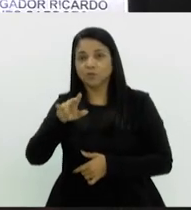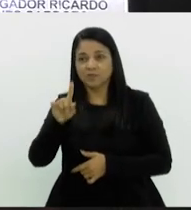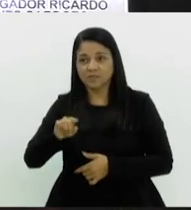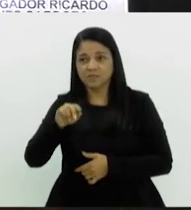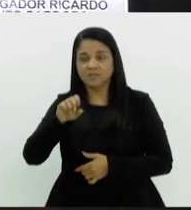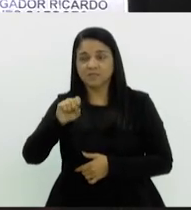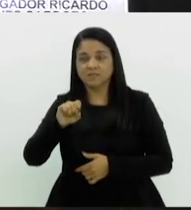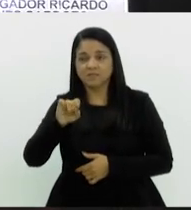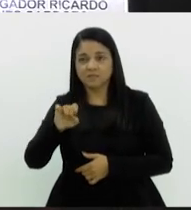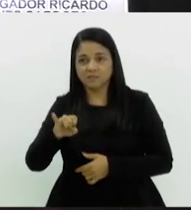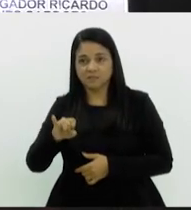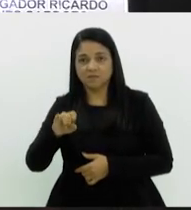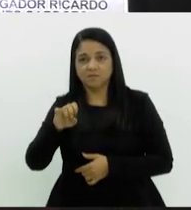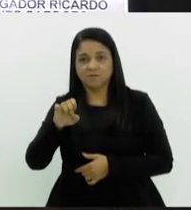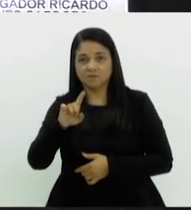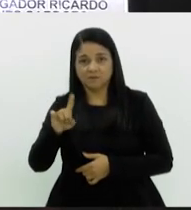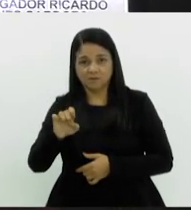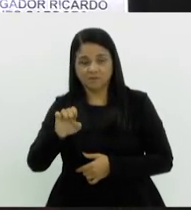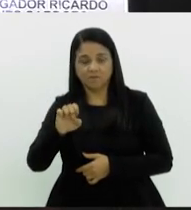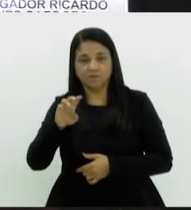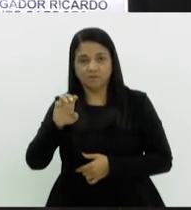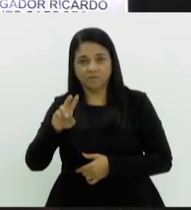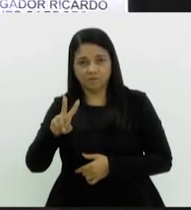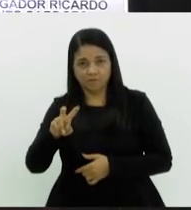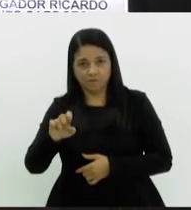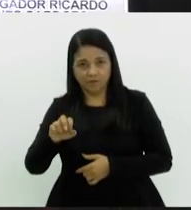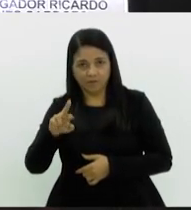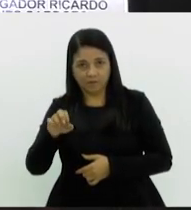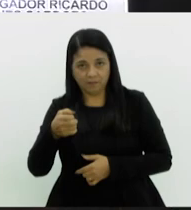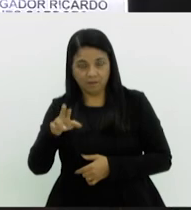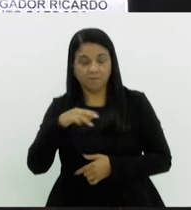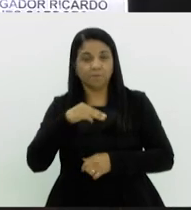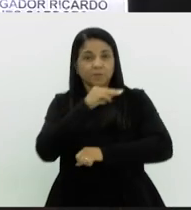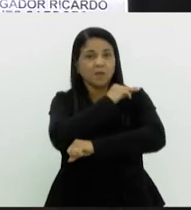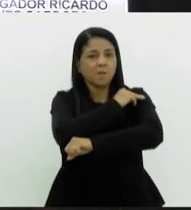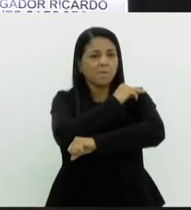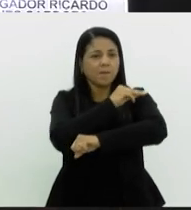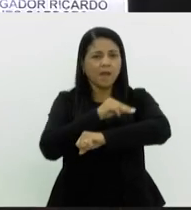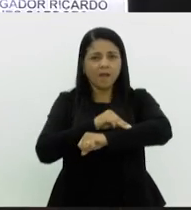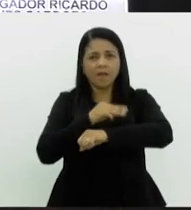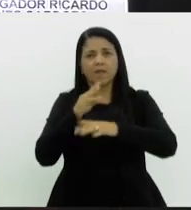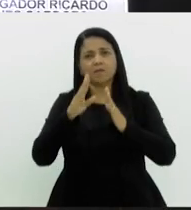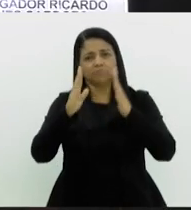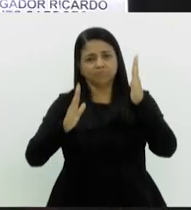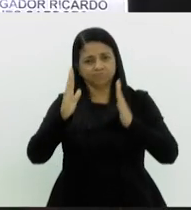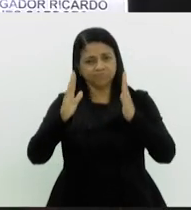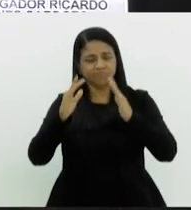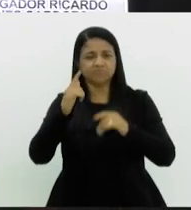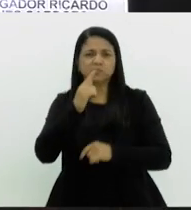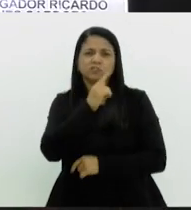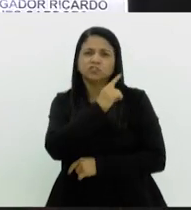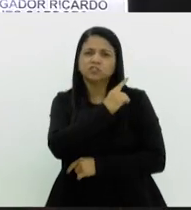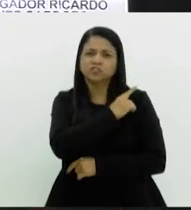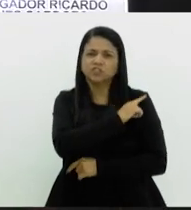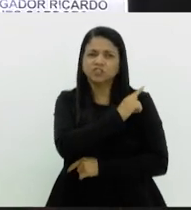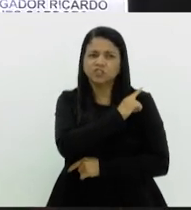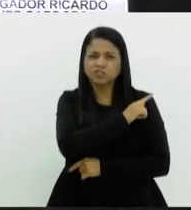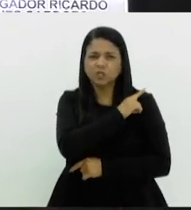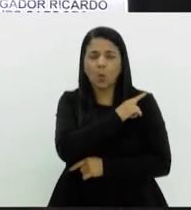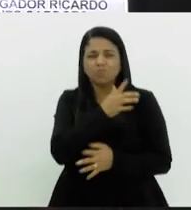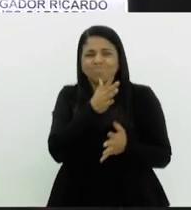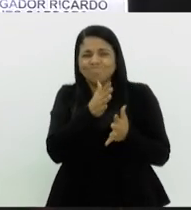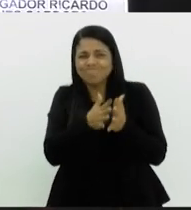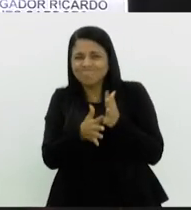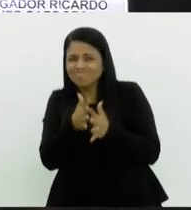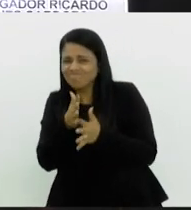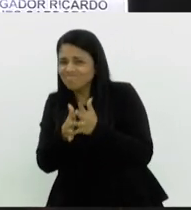como irmão. E, em determinado momento, Macaé teve uma gestão um tanto quanto